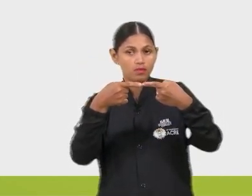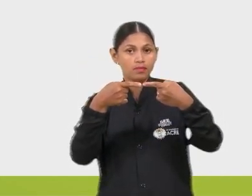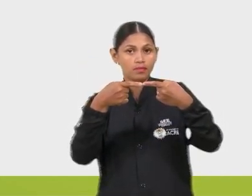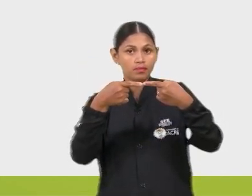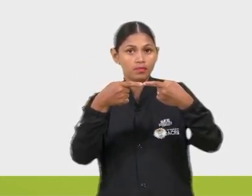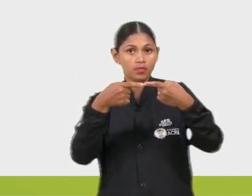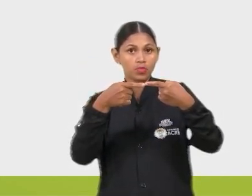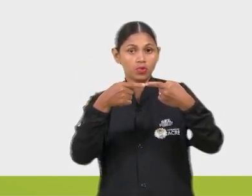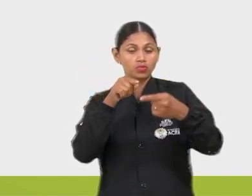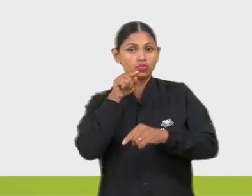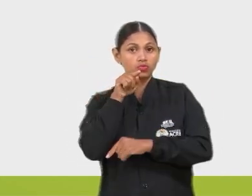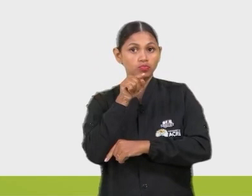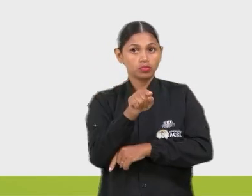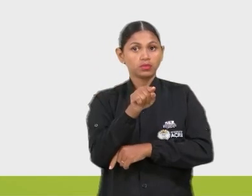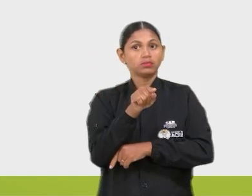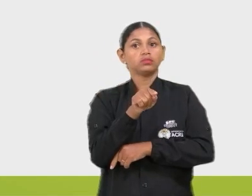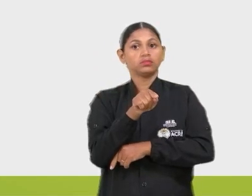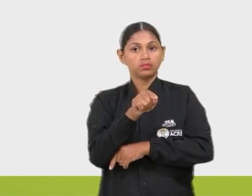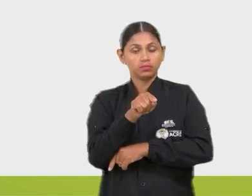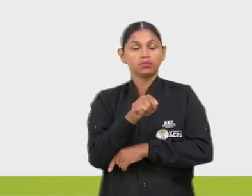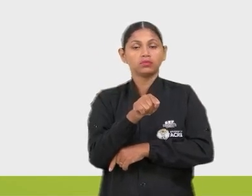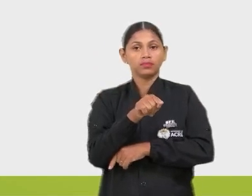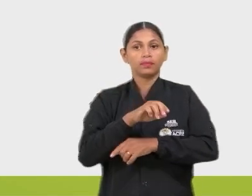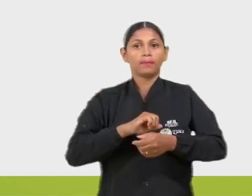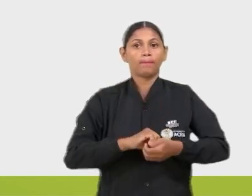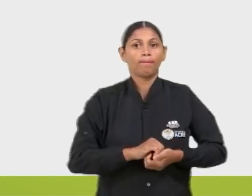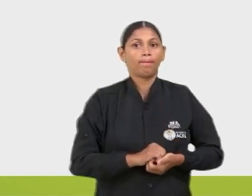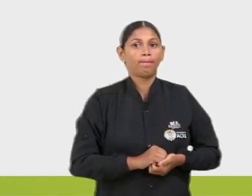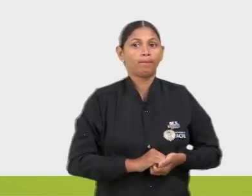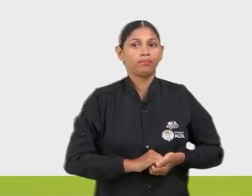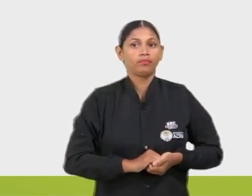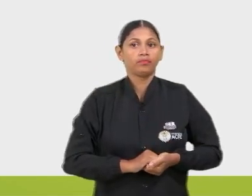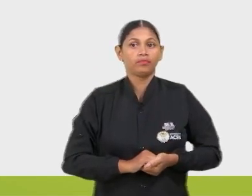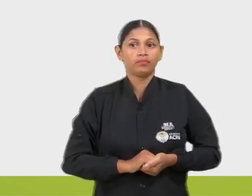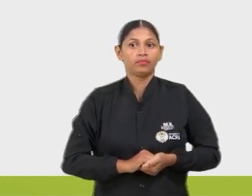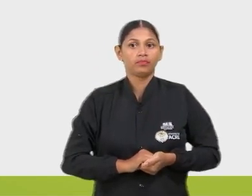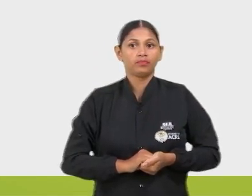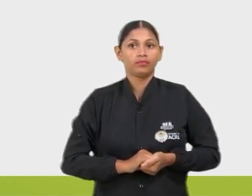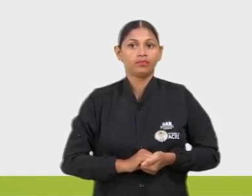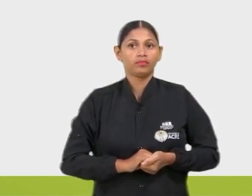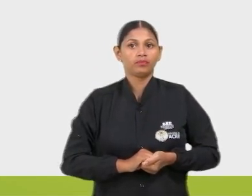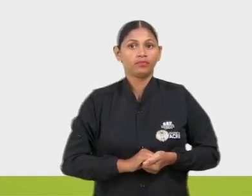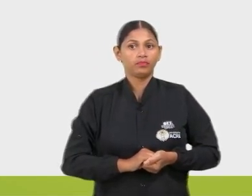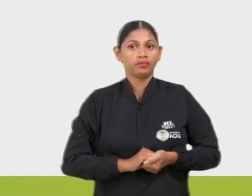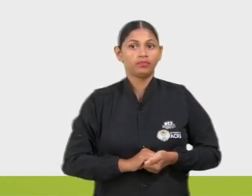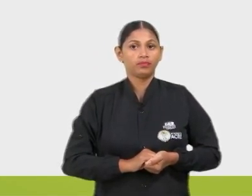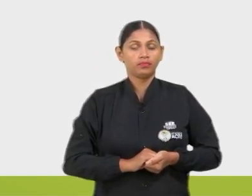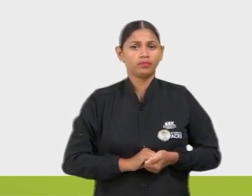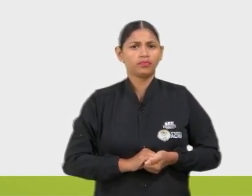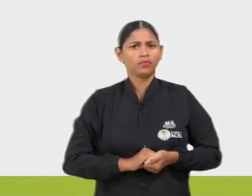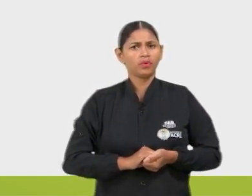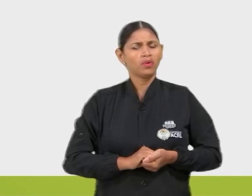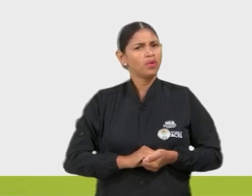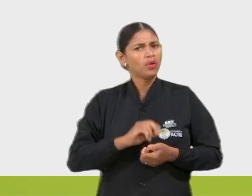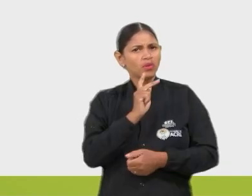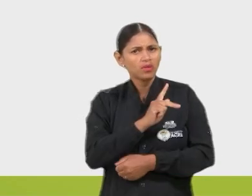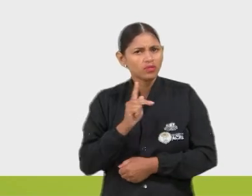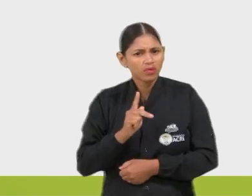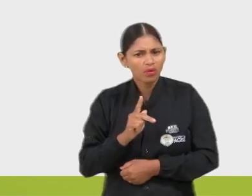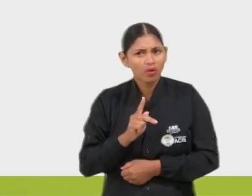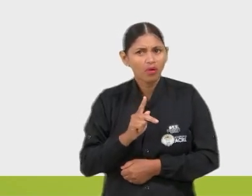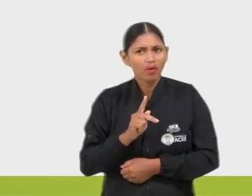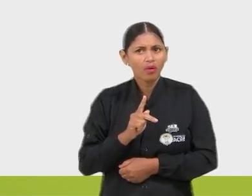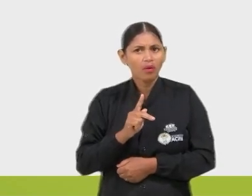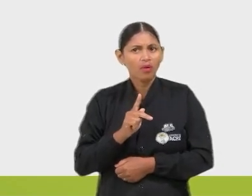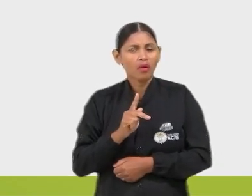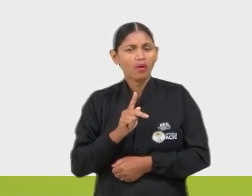a partir desse cara aqui, em relação ao vértice, nós temos a altura da pirâmide, tá bom? Pessoal, o professor falou altura agorinha, só que a altura lateral é